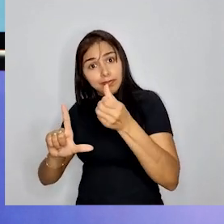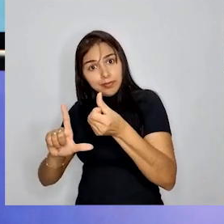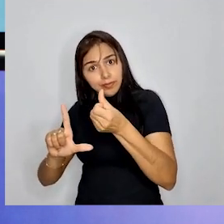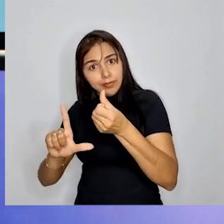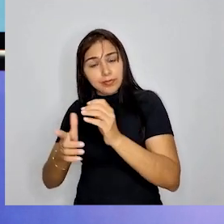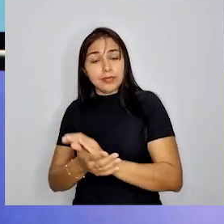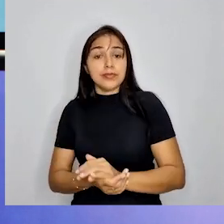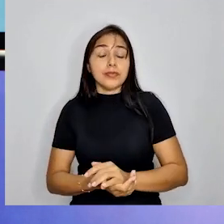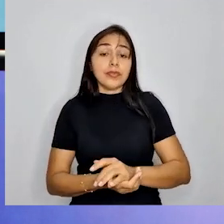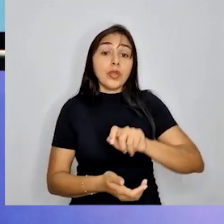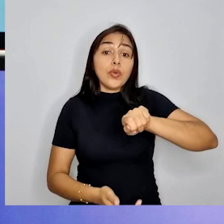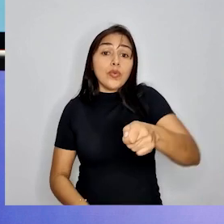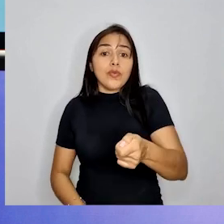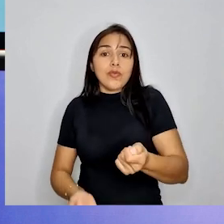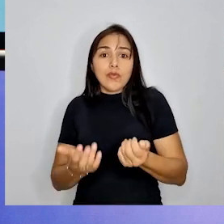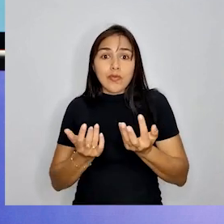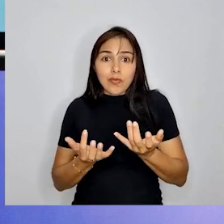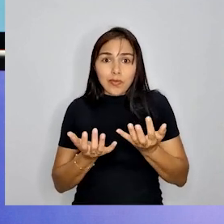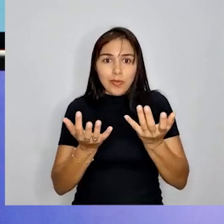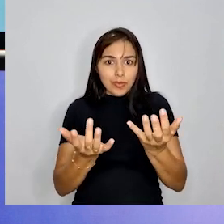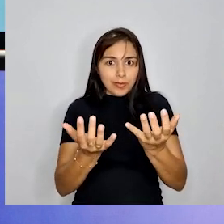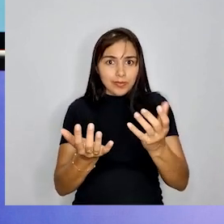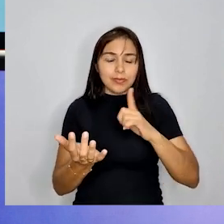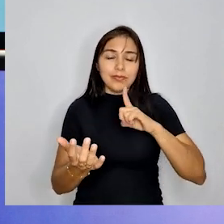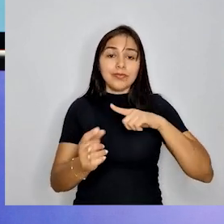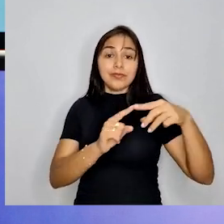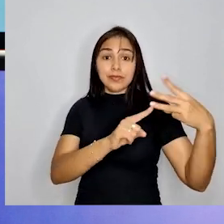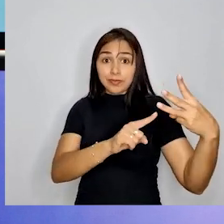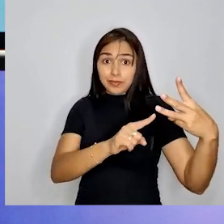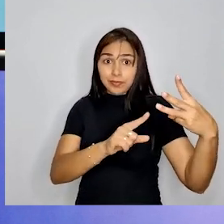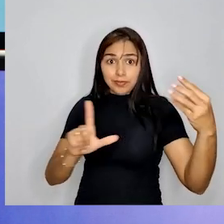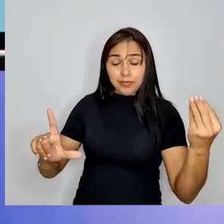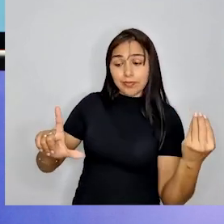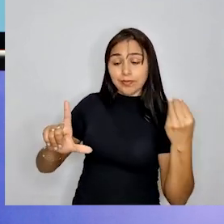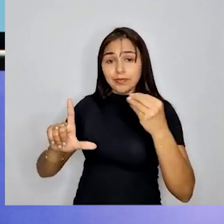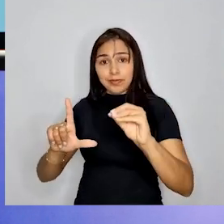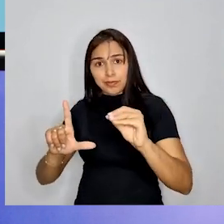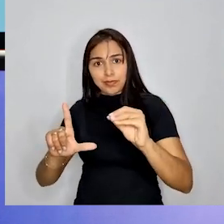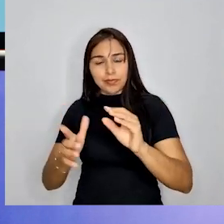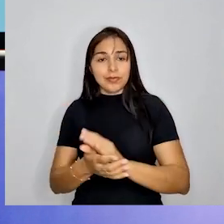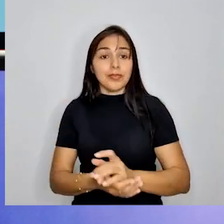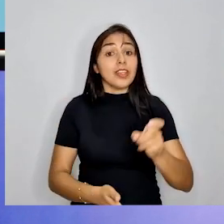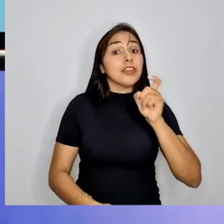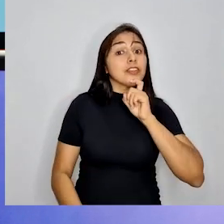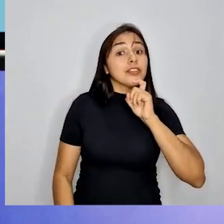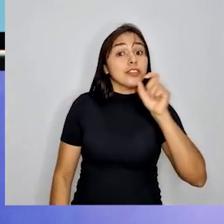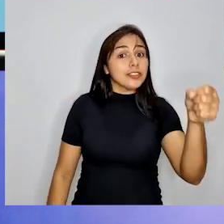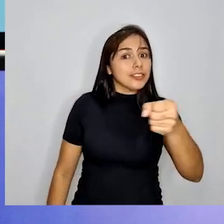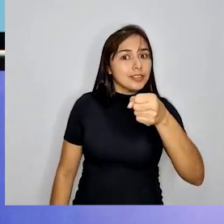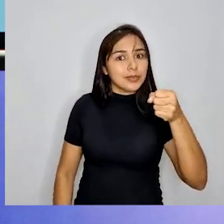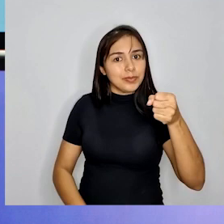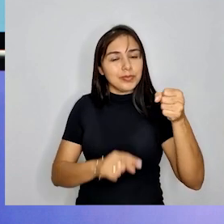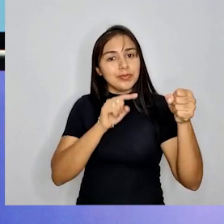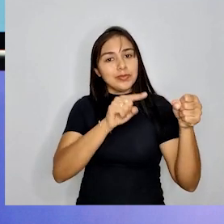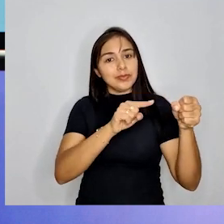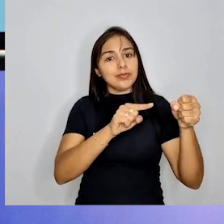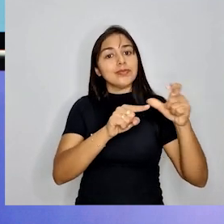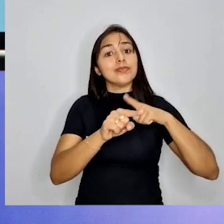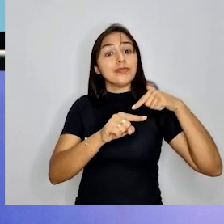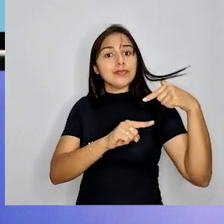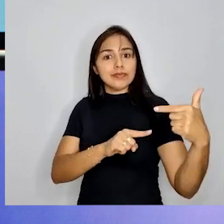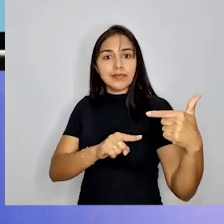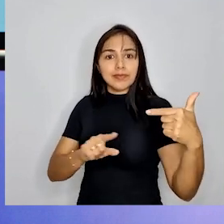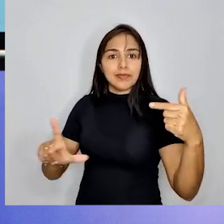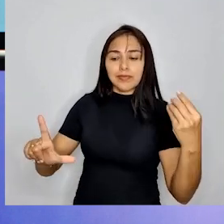temos aqui ó 3 é isso geladeira olha lá o terceiro temos o valor de